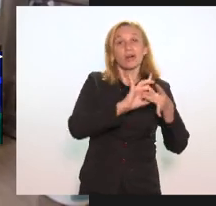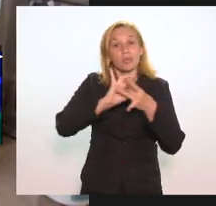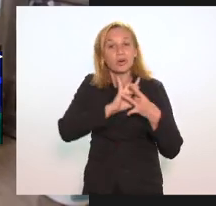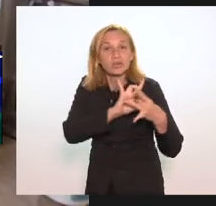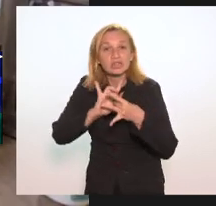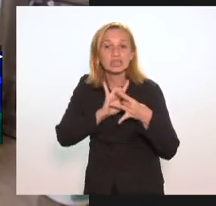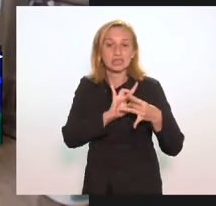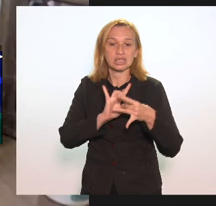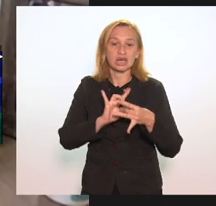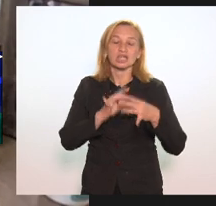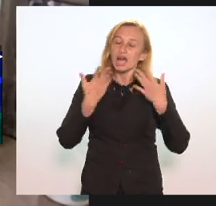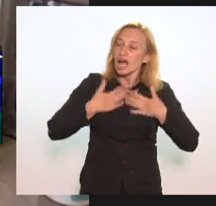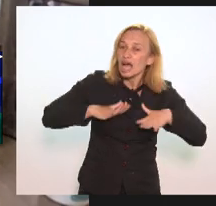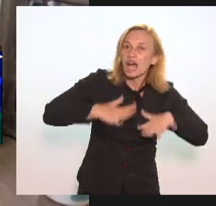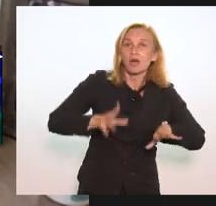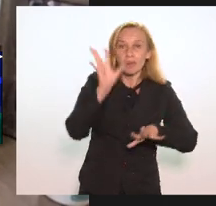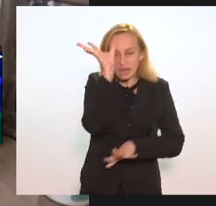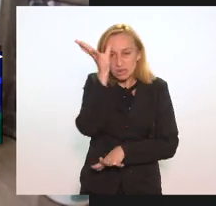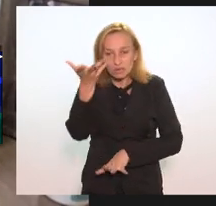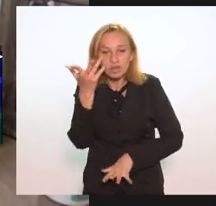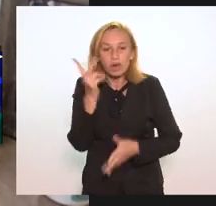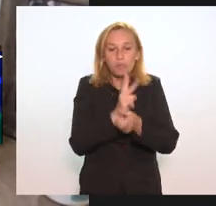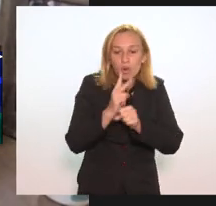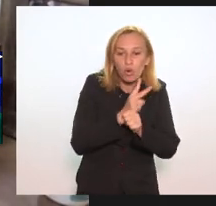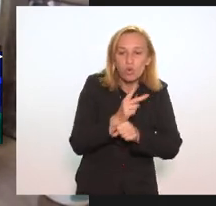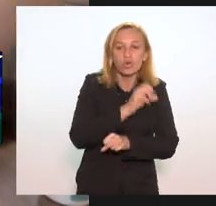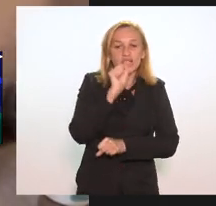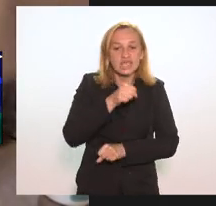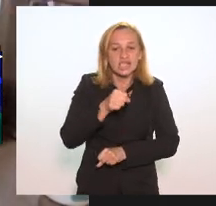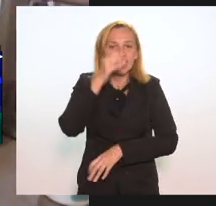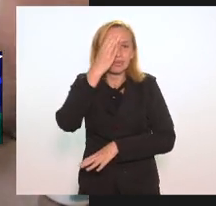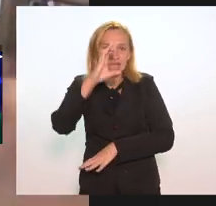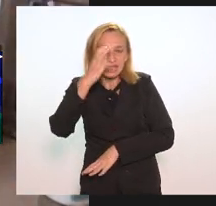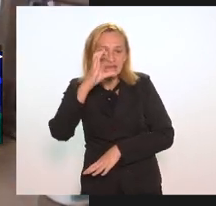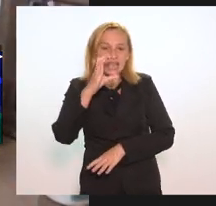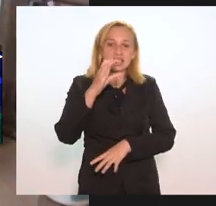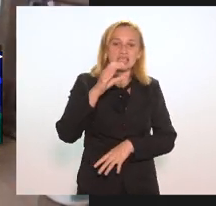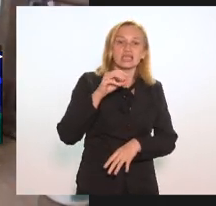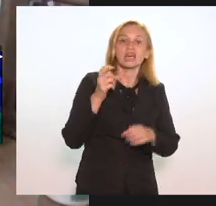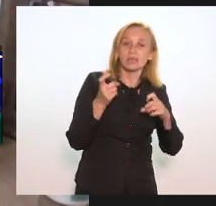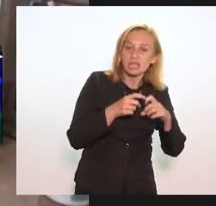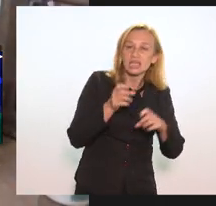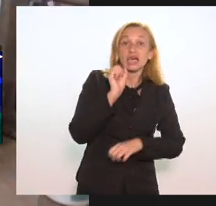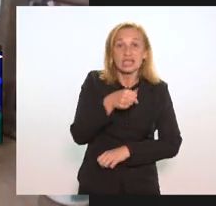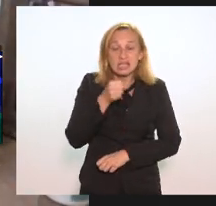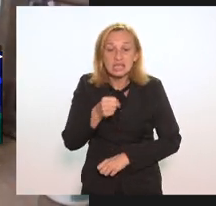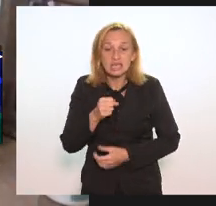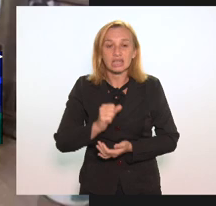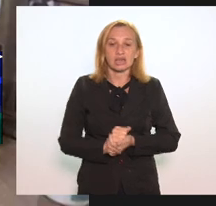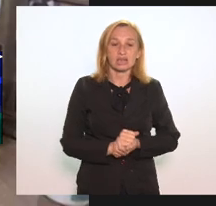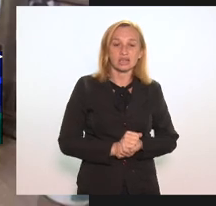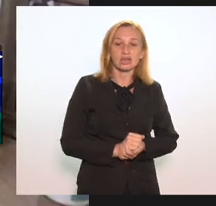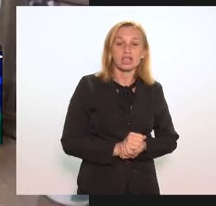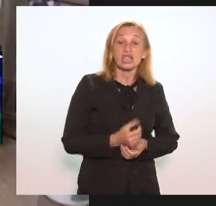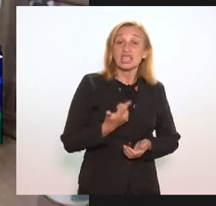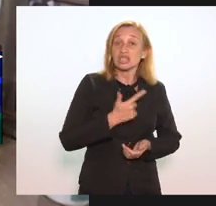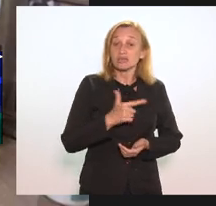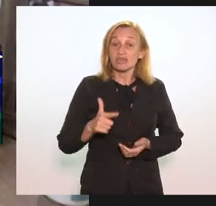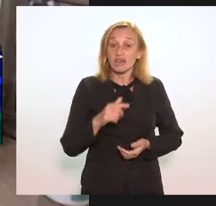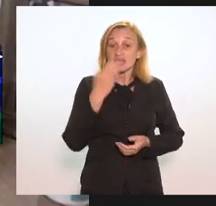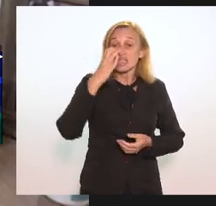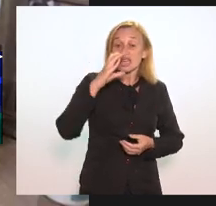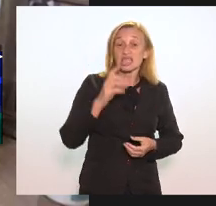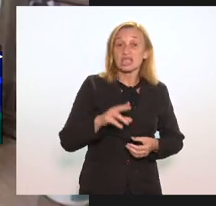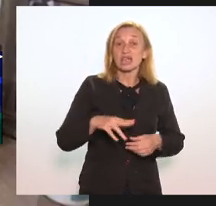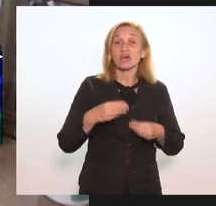que a gente tem a tranquilidade que a gente procura enfim a medicina assim a ciência assim também que o que seria de nós sem a ciência